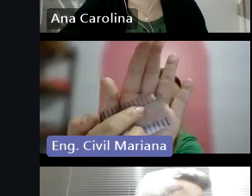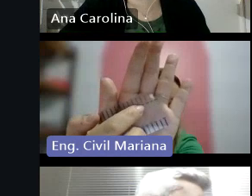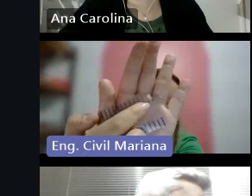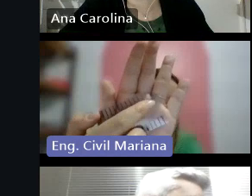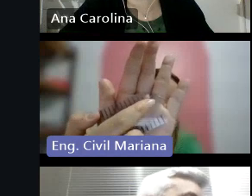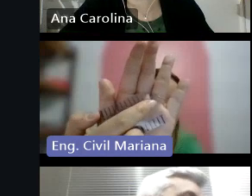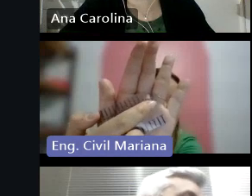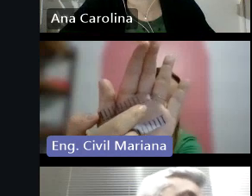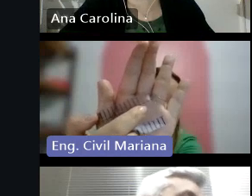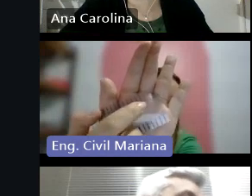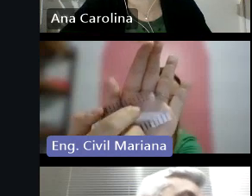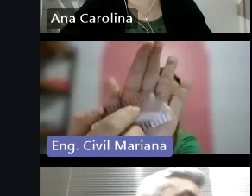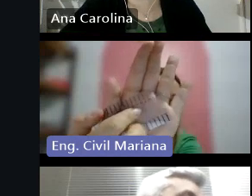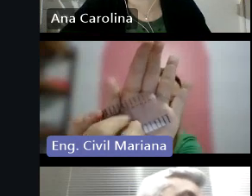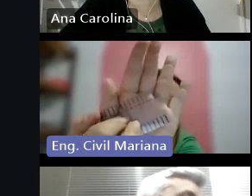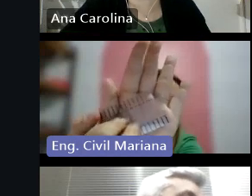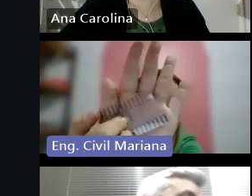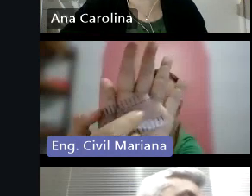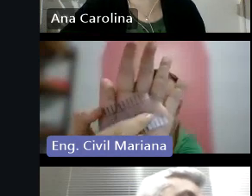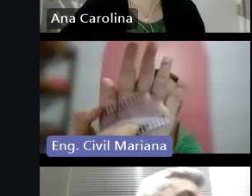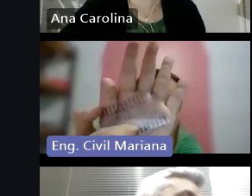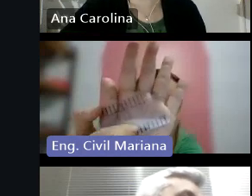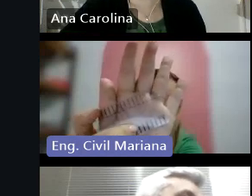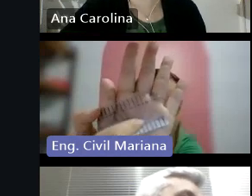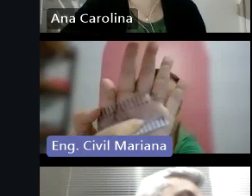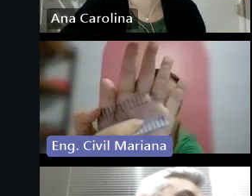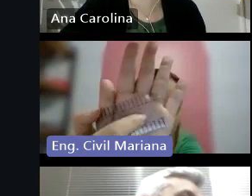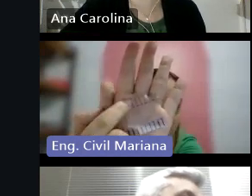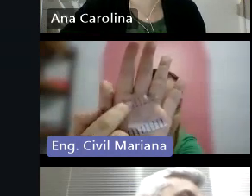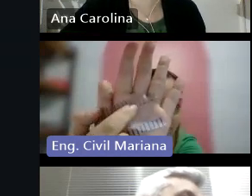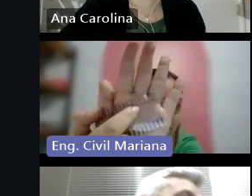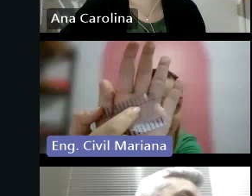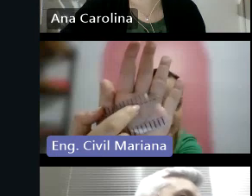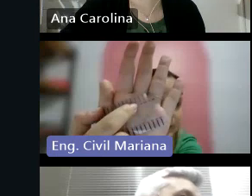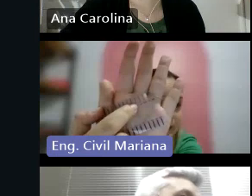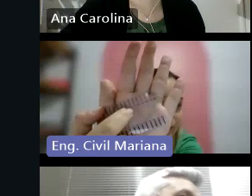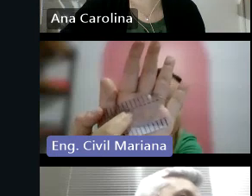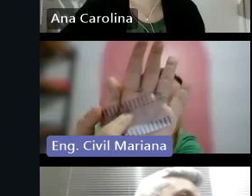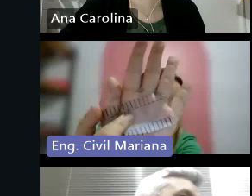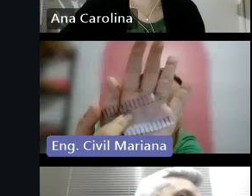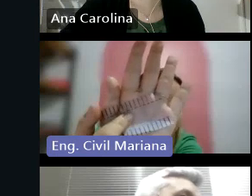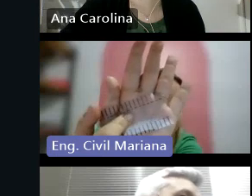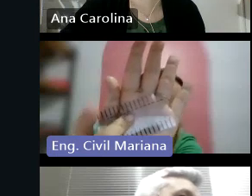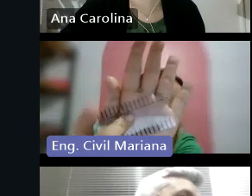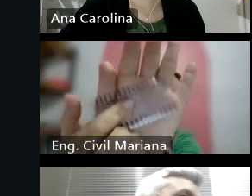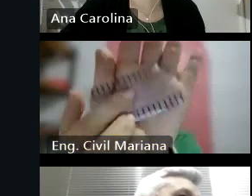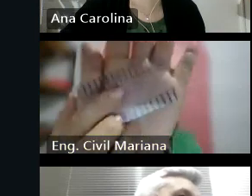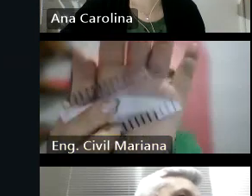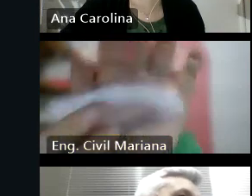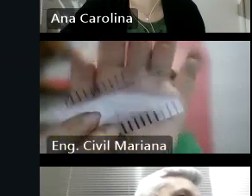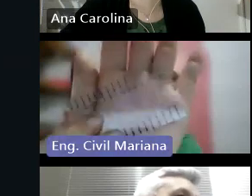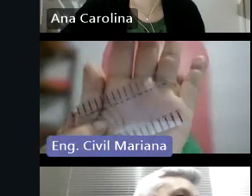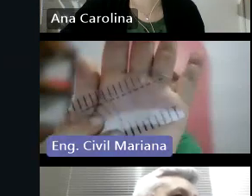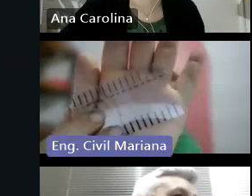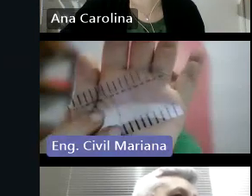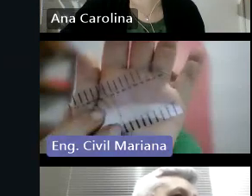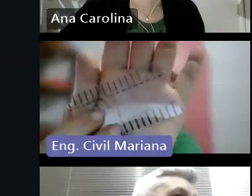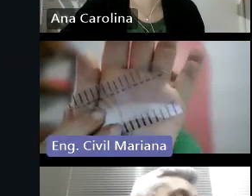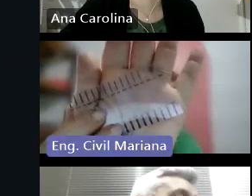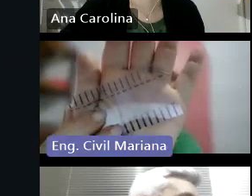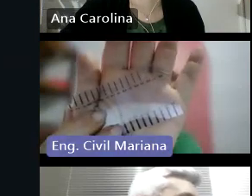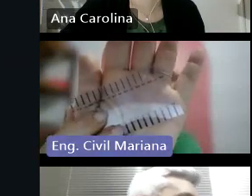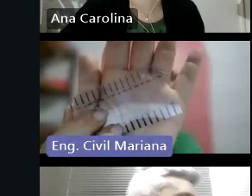vai identificar se é uma trinca, uma fissura ou uma rachadura, a gente vai por essa espessura que está aqui. Não vai dar